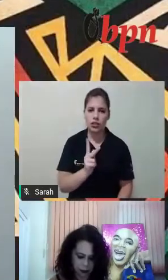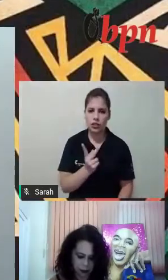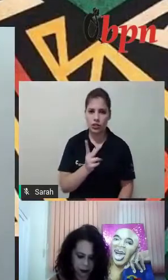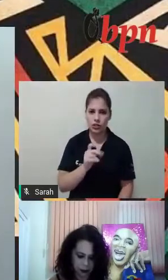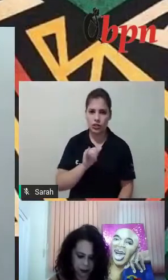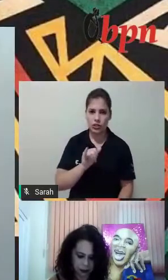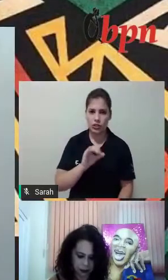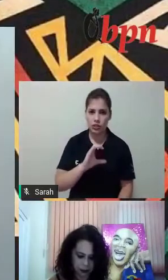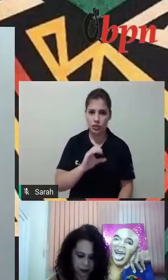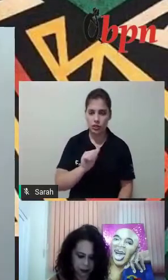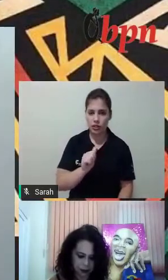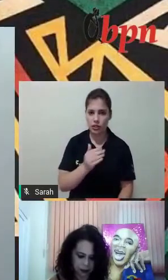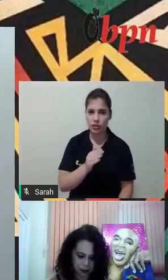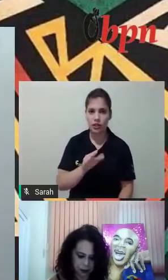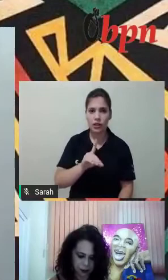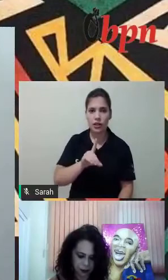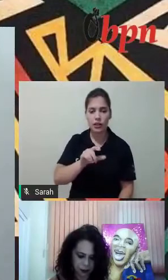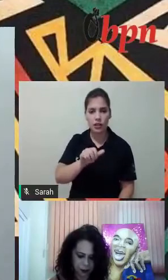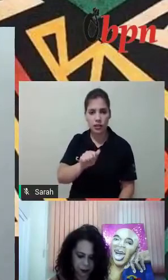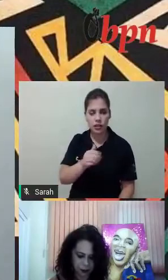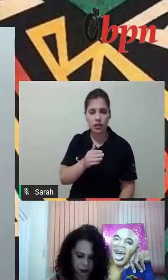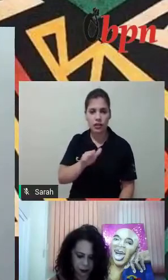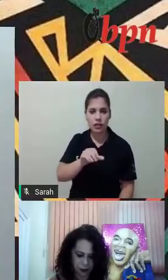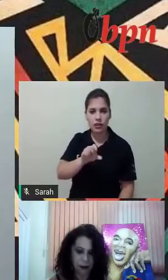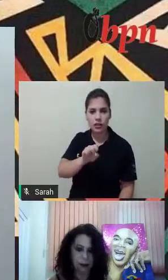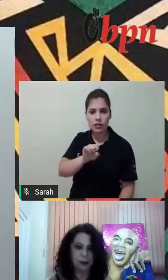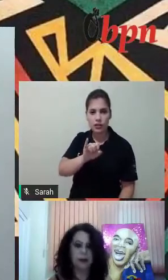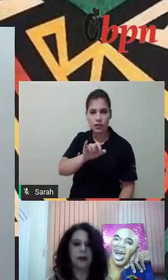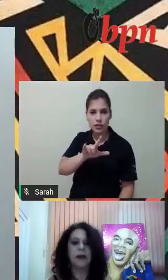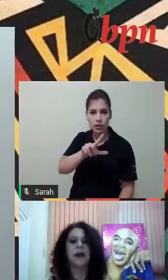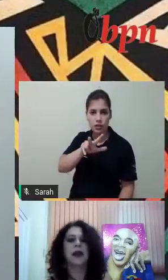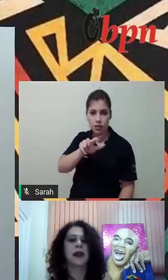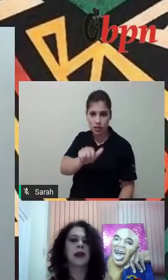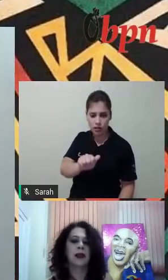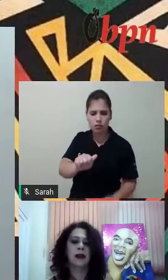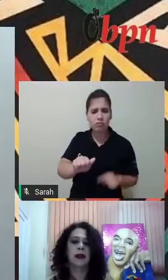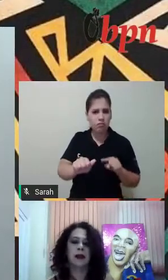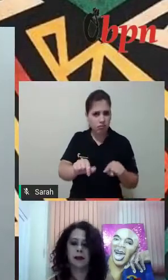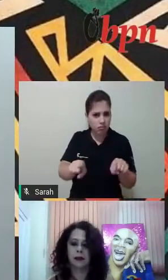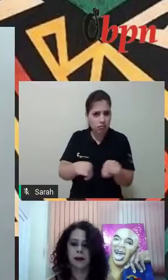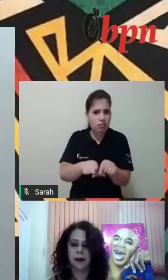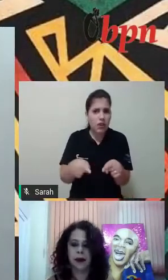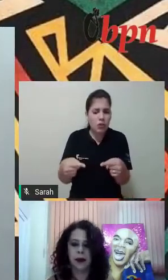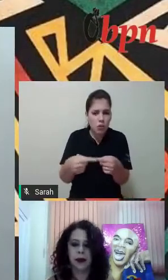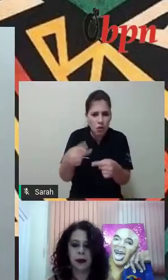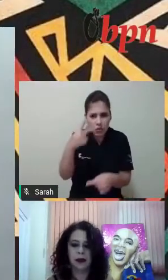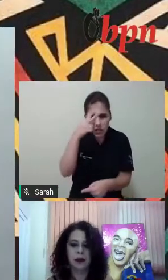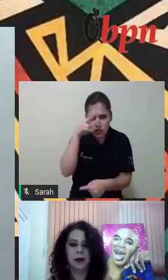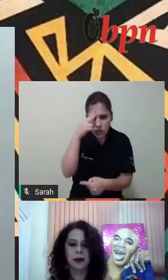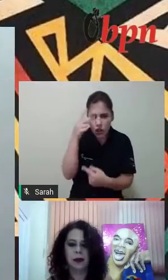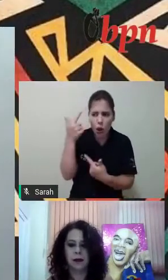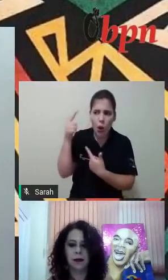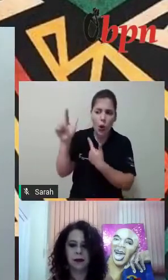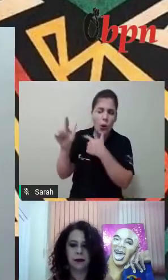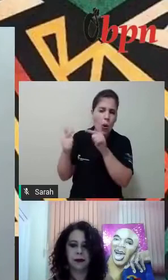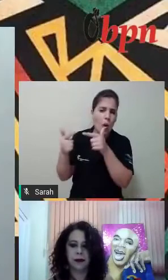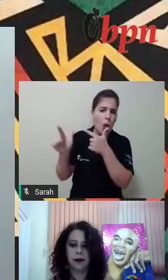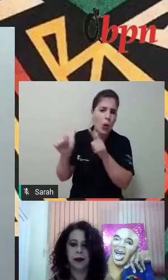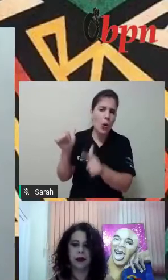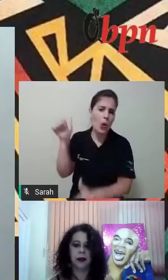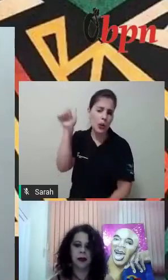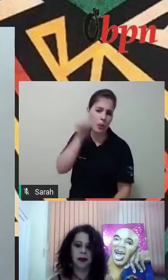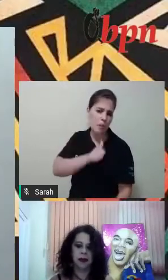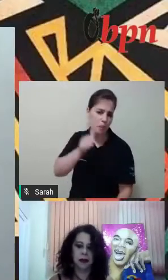de Chica da Silva e pensar na história de outras mulheres negras, deixando de lado qualquer aspecto